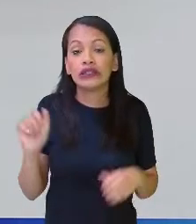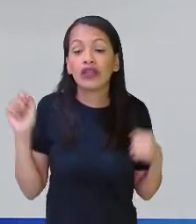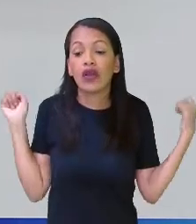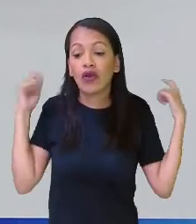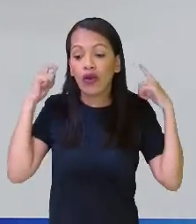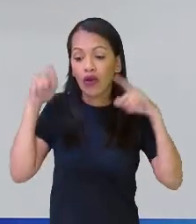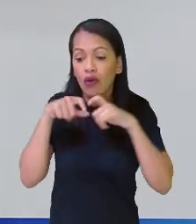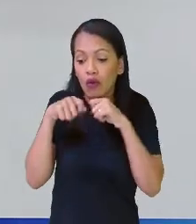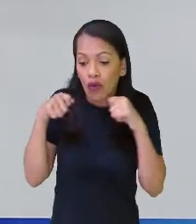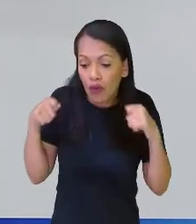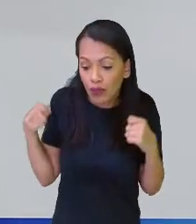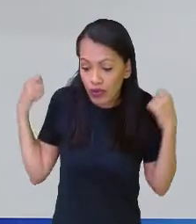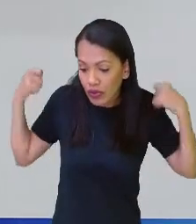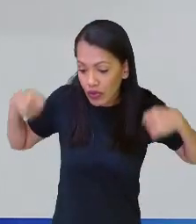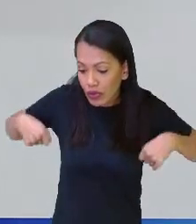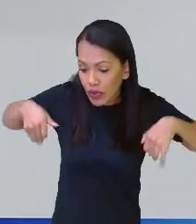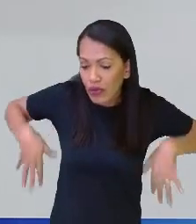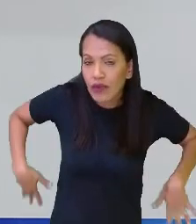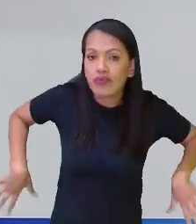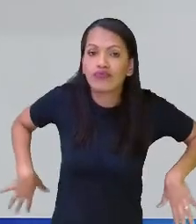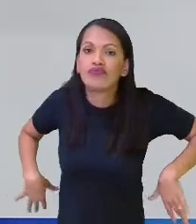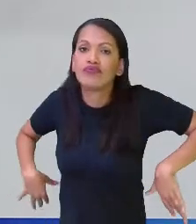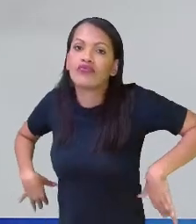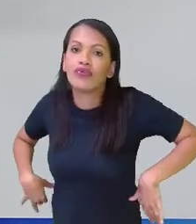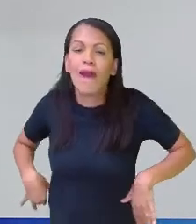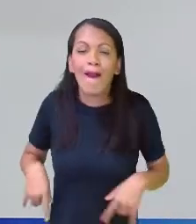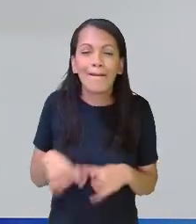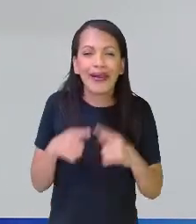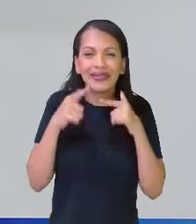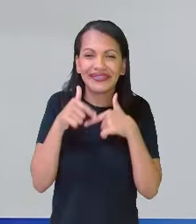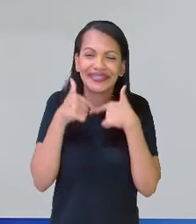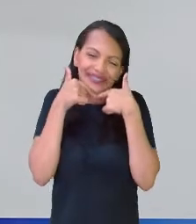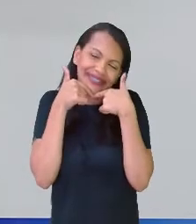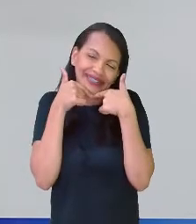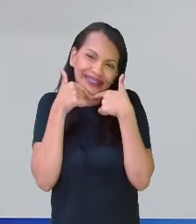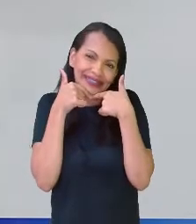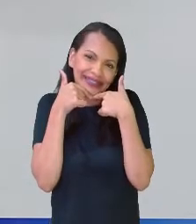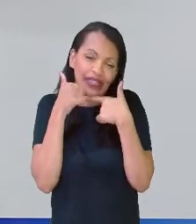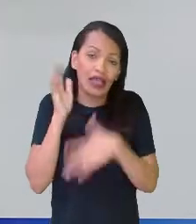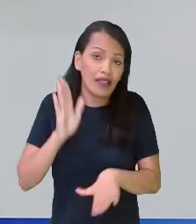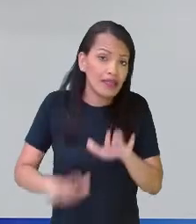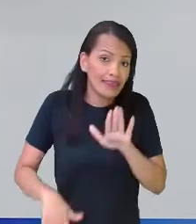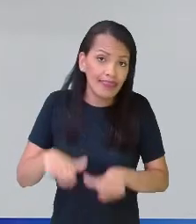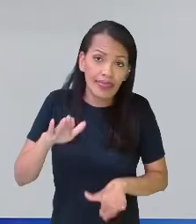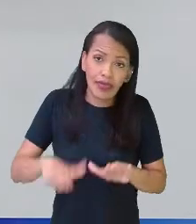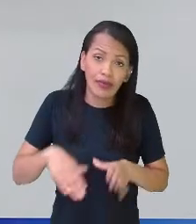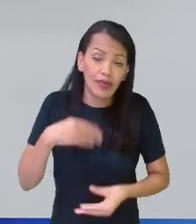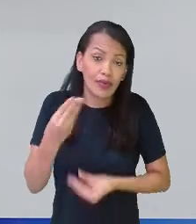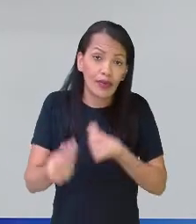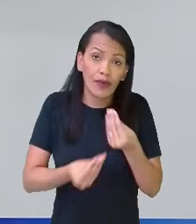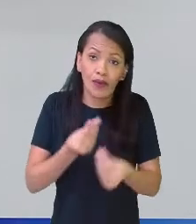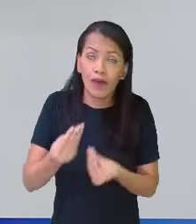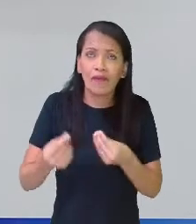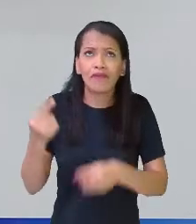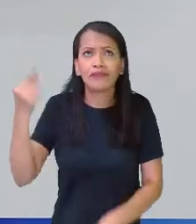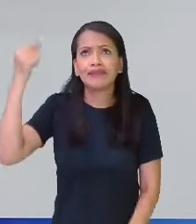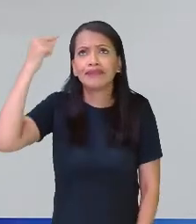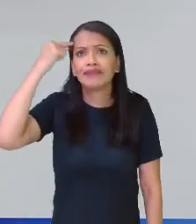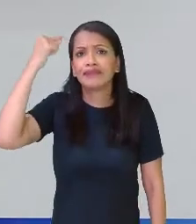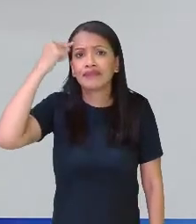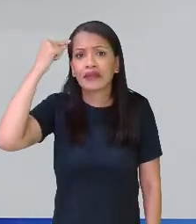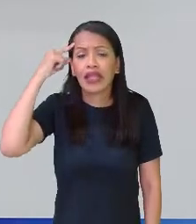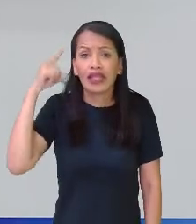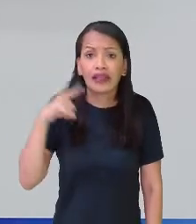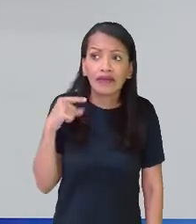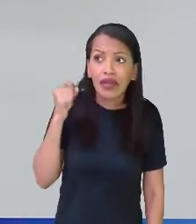mesmo capuz preto, mas só que ele vai estar sempre com a expressão felizinha. Tudo vai variar, tudo vai depender de como o figurinista teve aquela